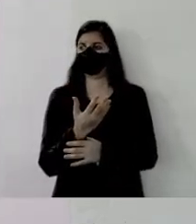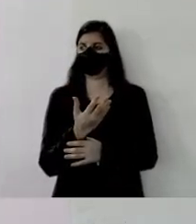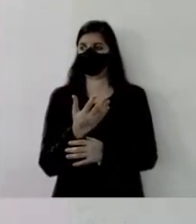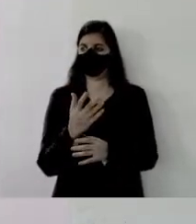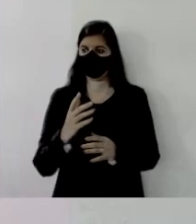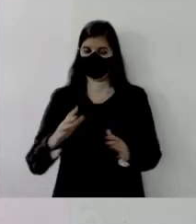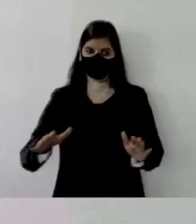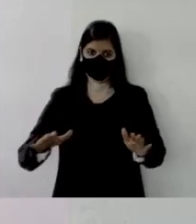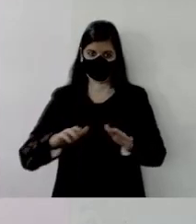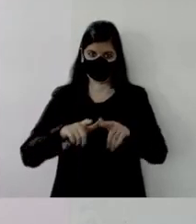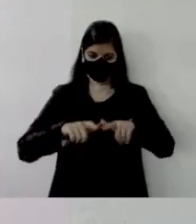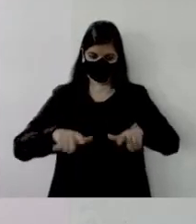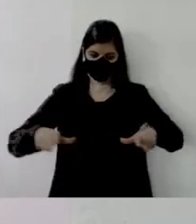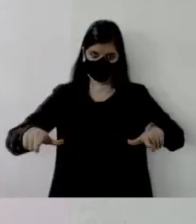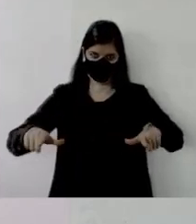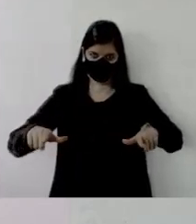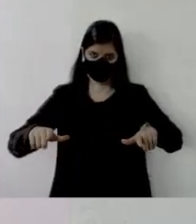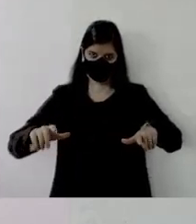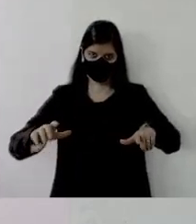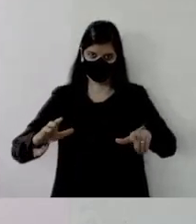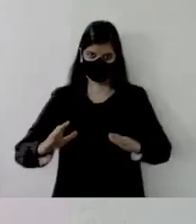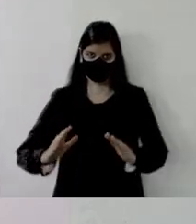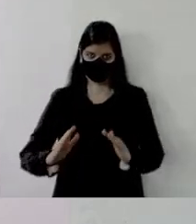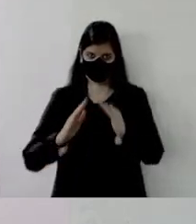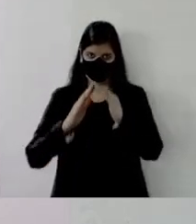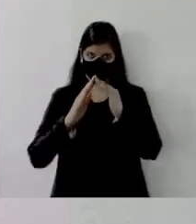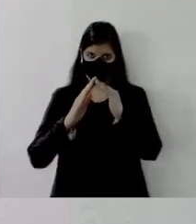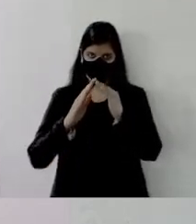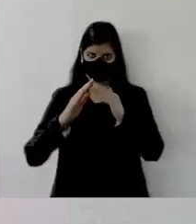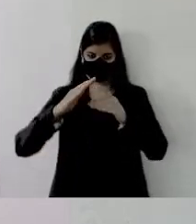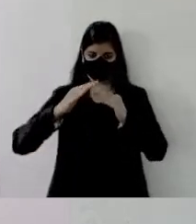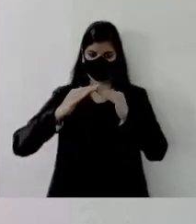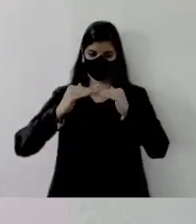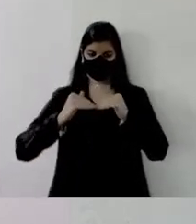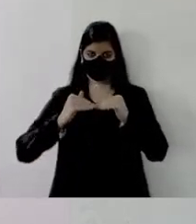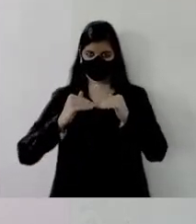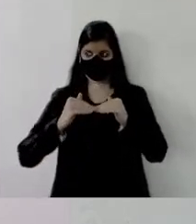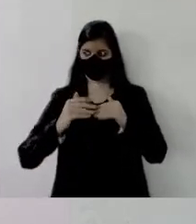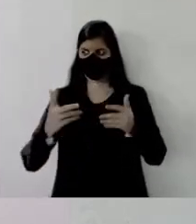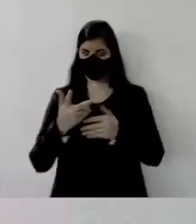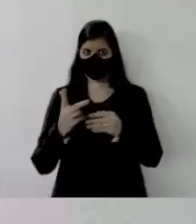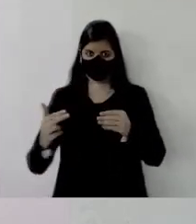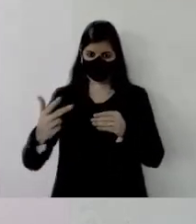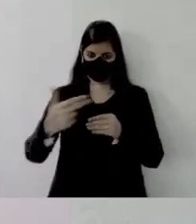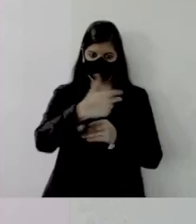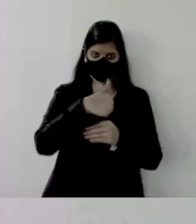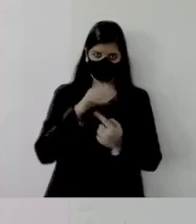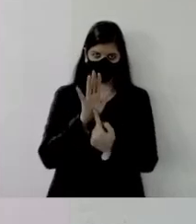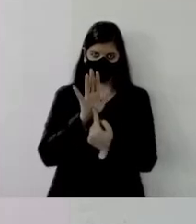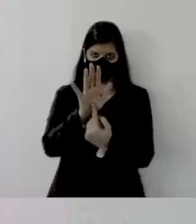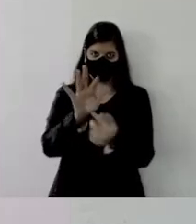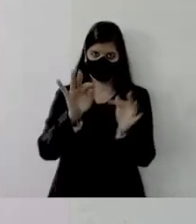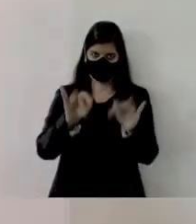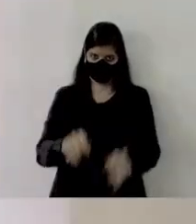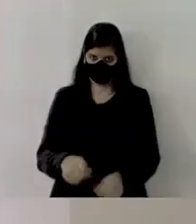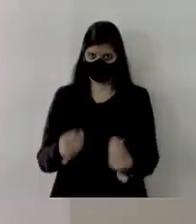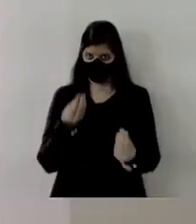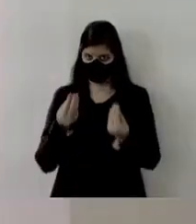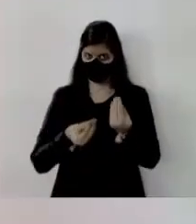da planificação desse tronco de pirâmide. Então agora eu vou cortar e vou mostrar o resultado final para